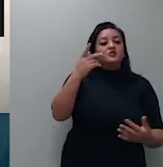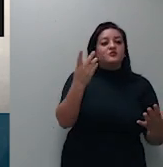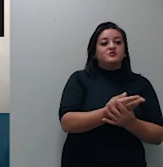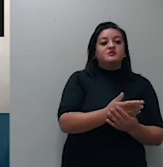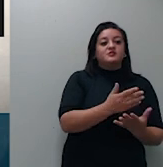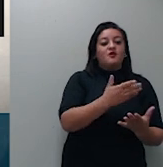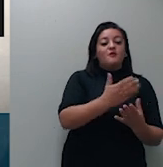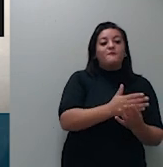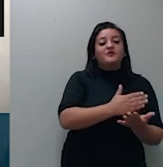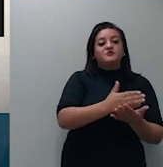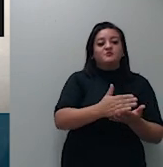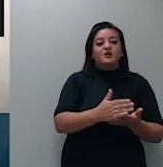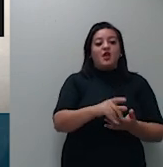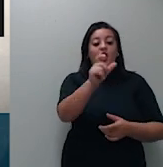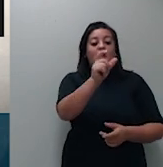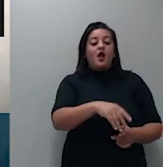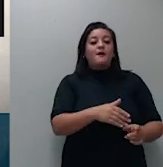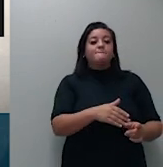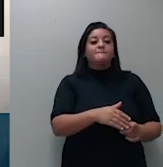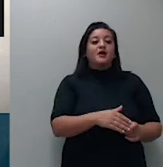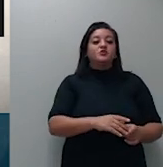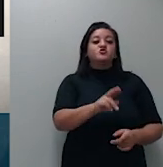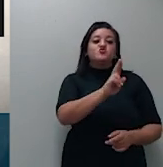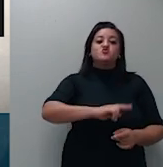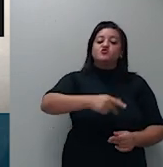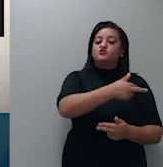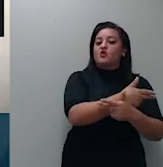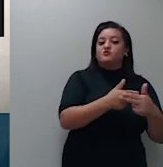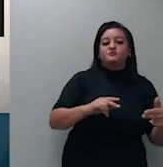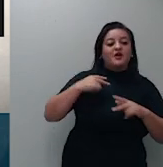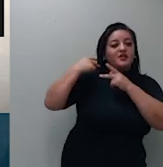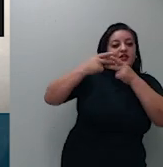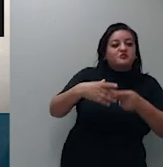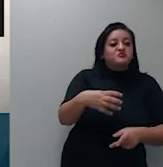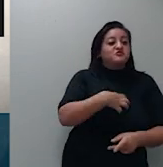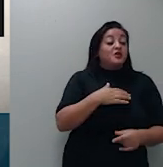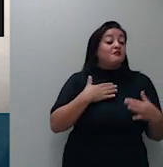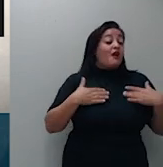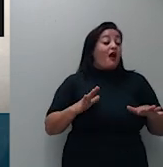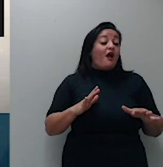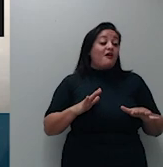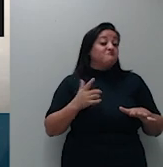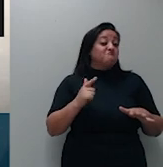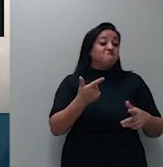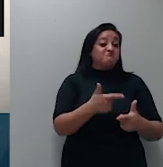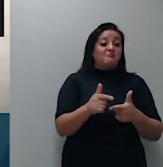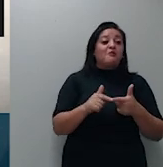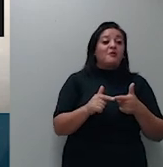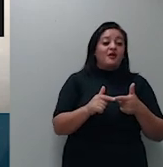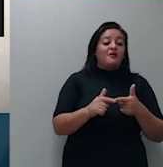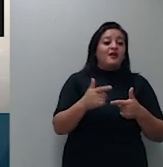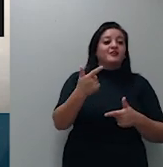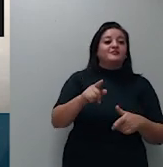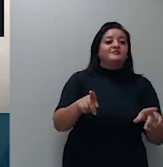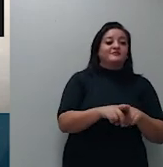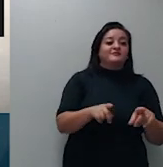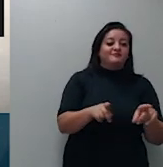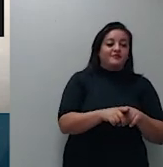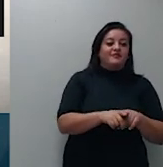interposição manda a parte dos bens herdados de forma Mansa e pacífica 7:00